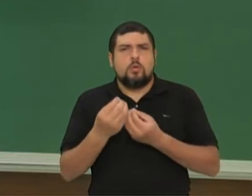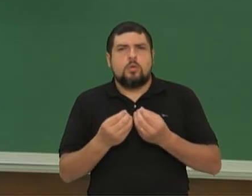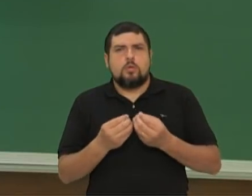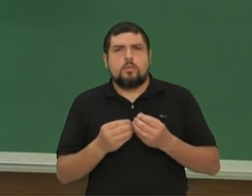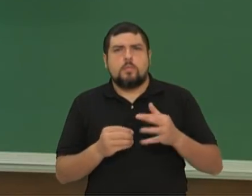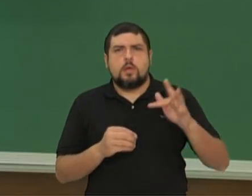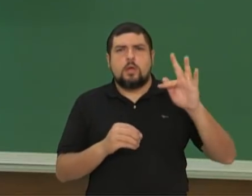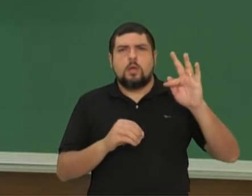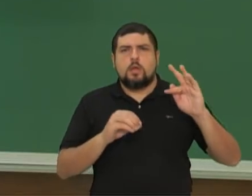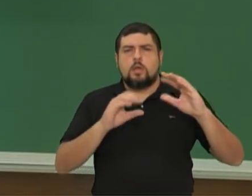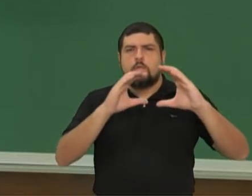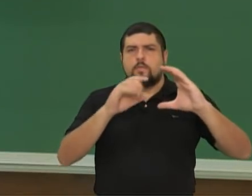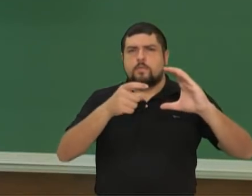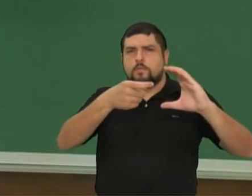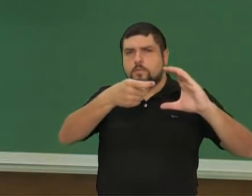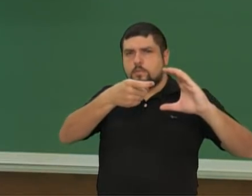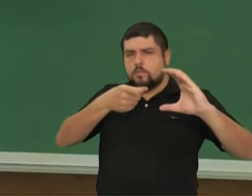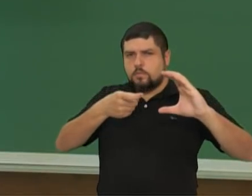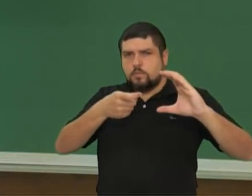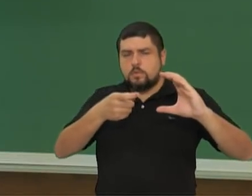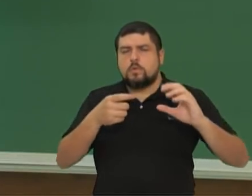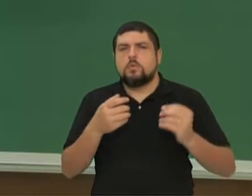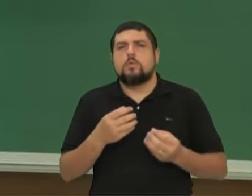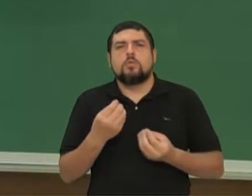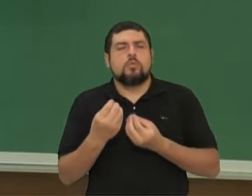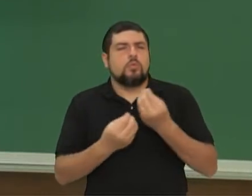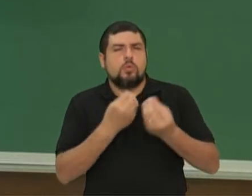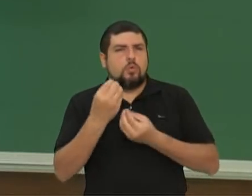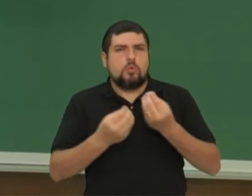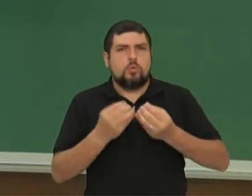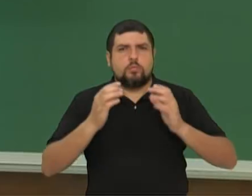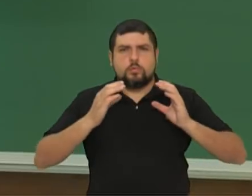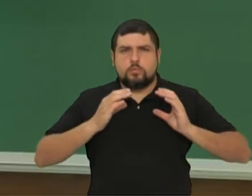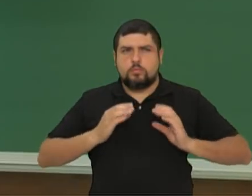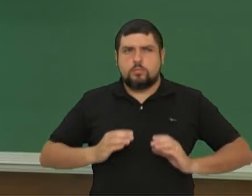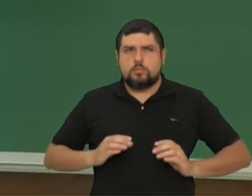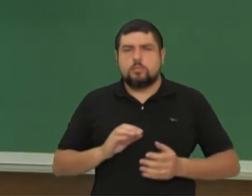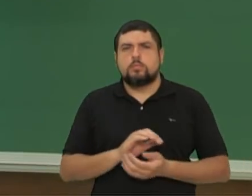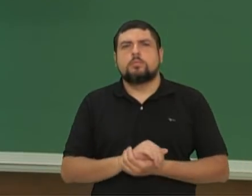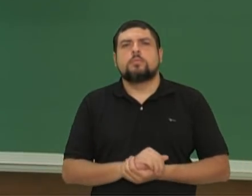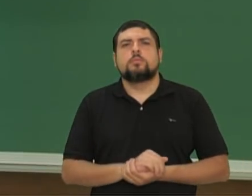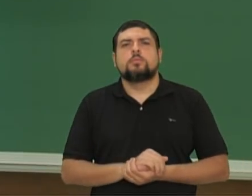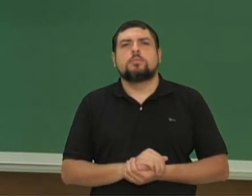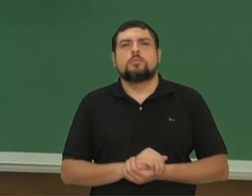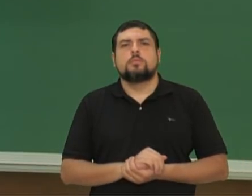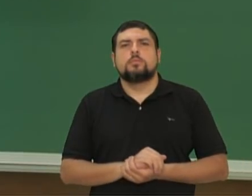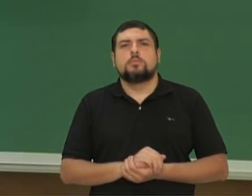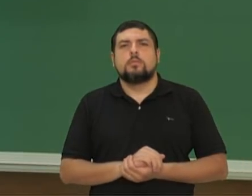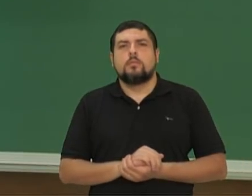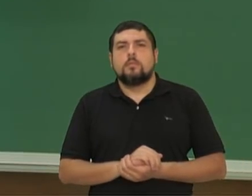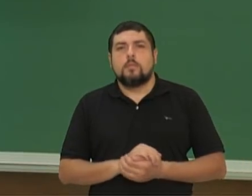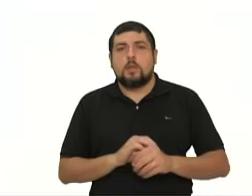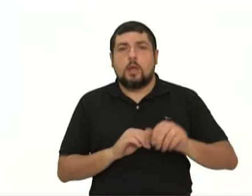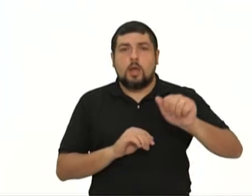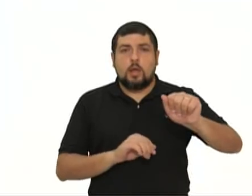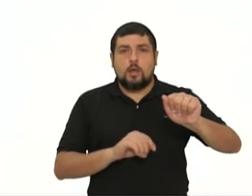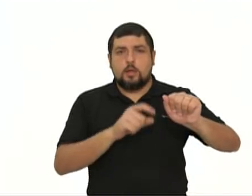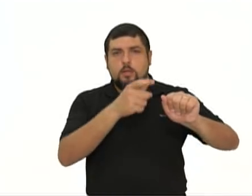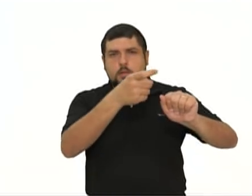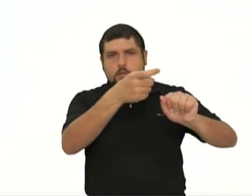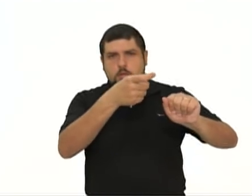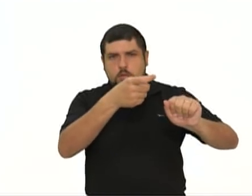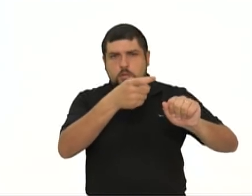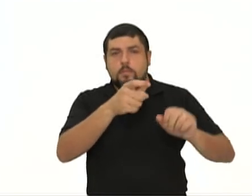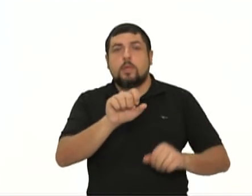exponencial? Vamos retomar aqui agora. Dá uma olhada. Função a elevado a x. Se o